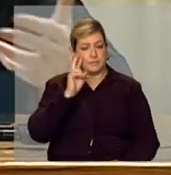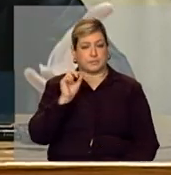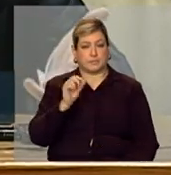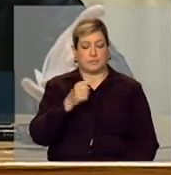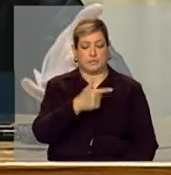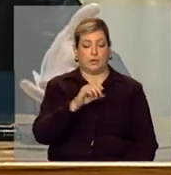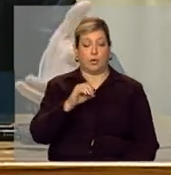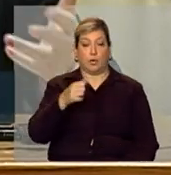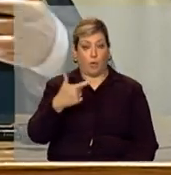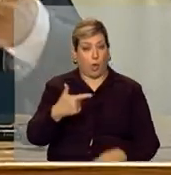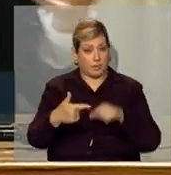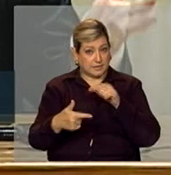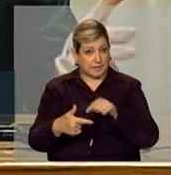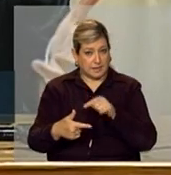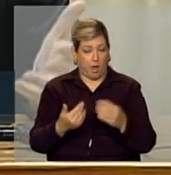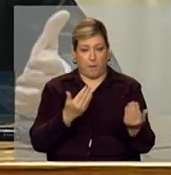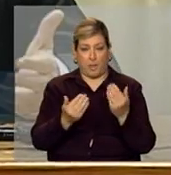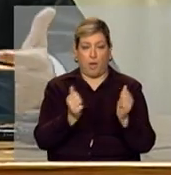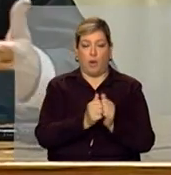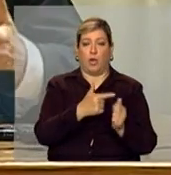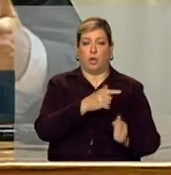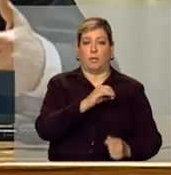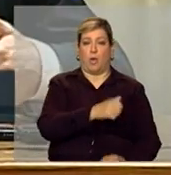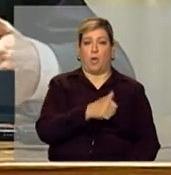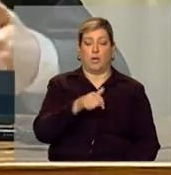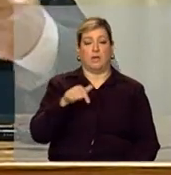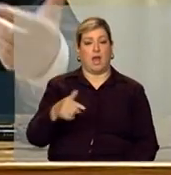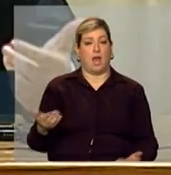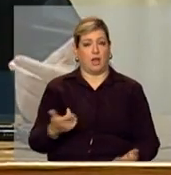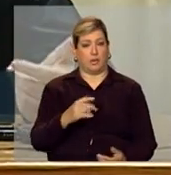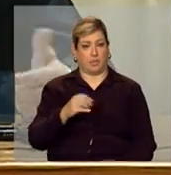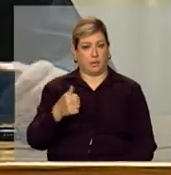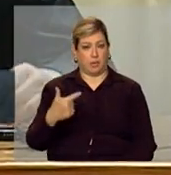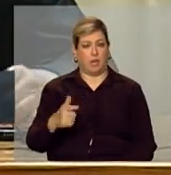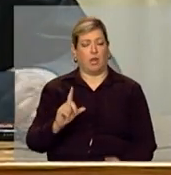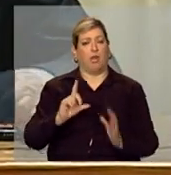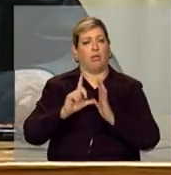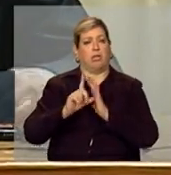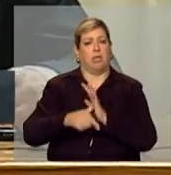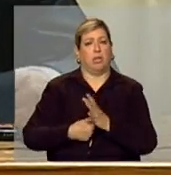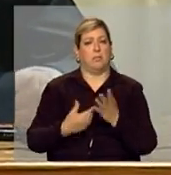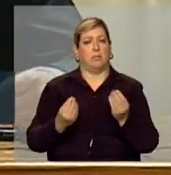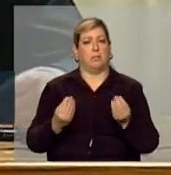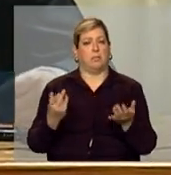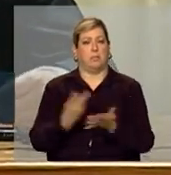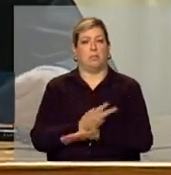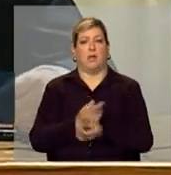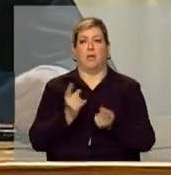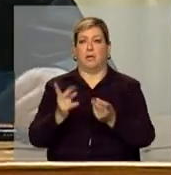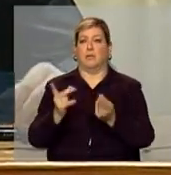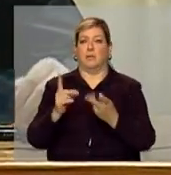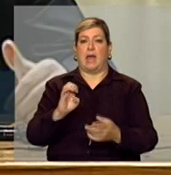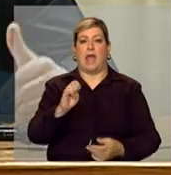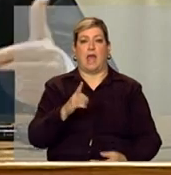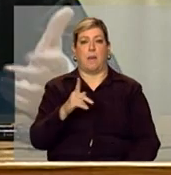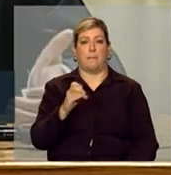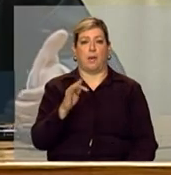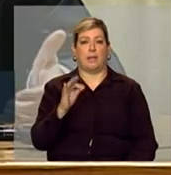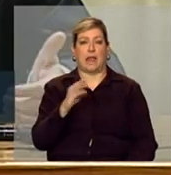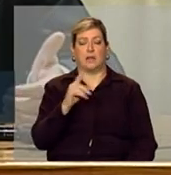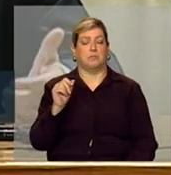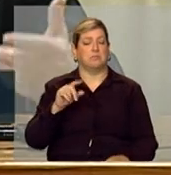2011 Esse é um problema e que não podemos superar Porém para